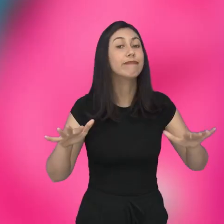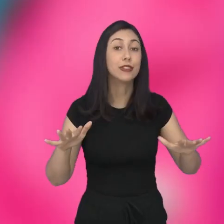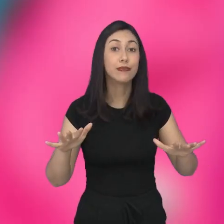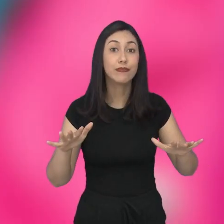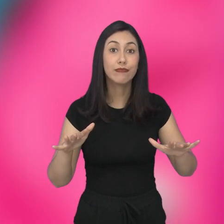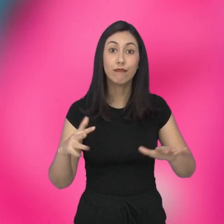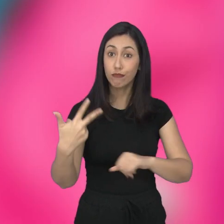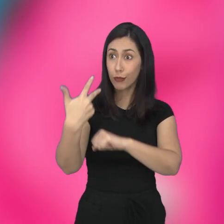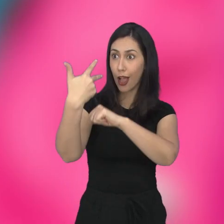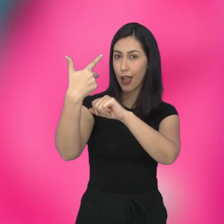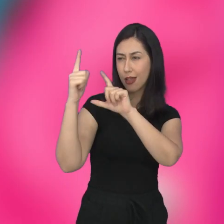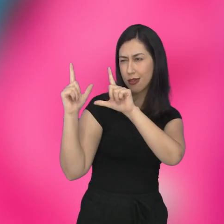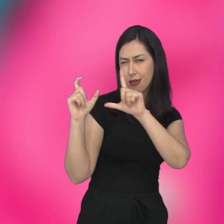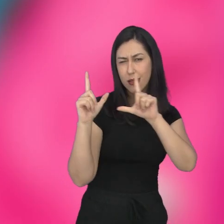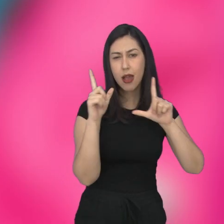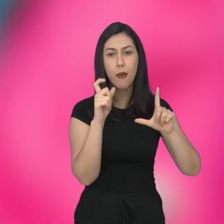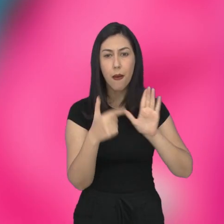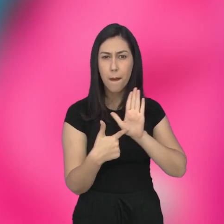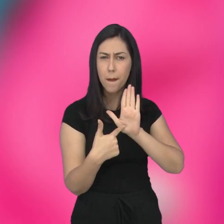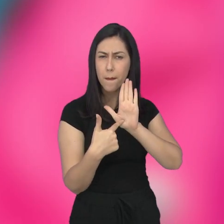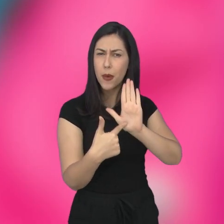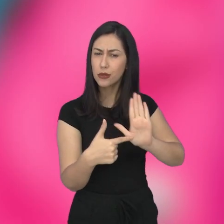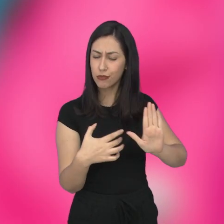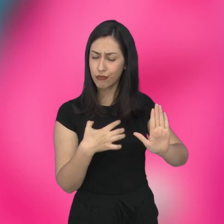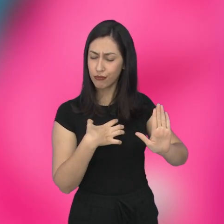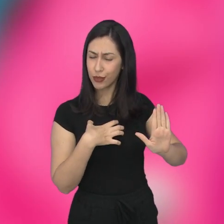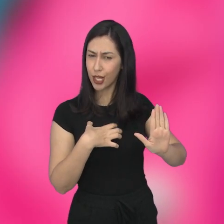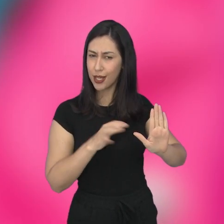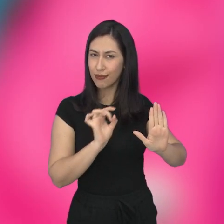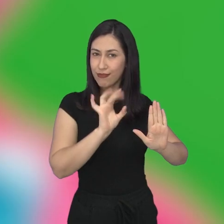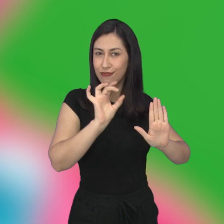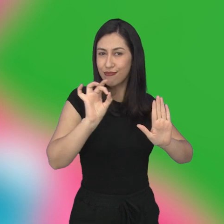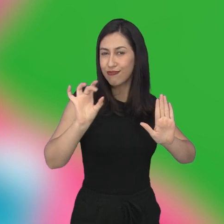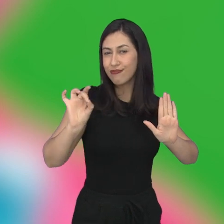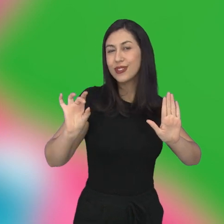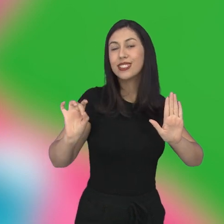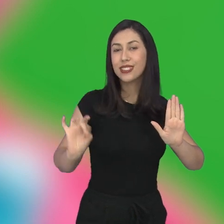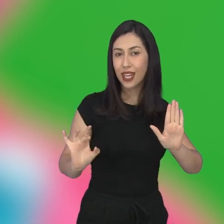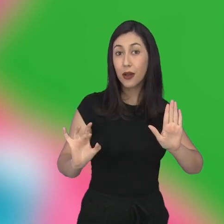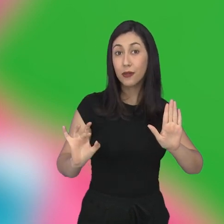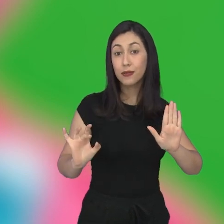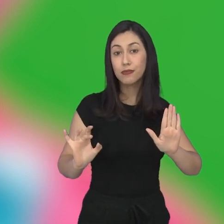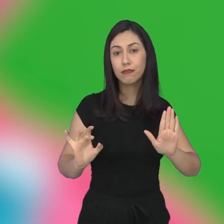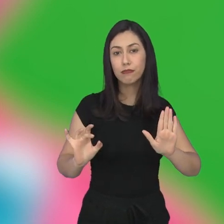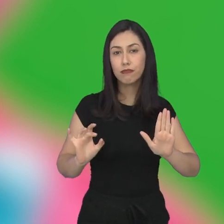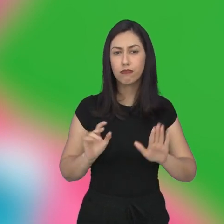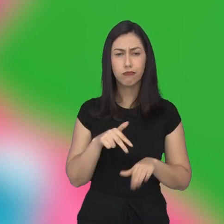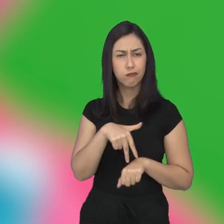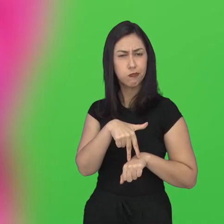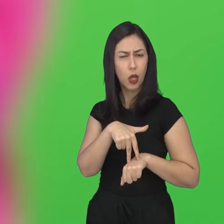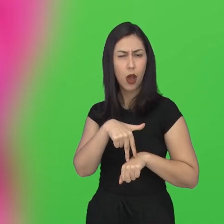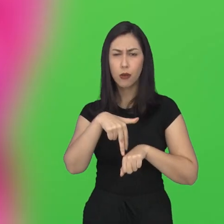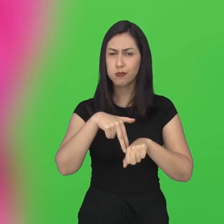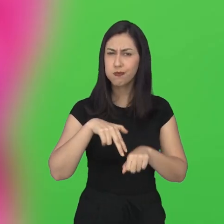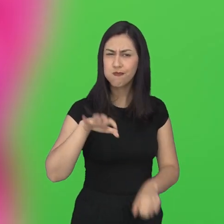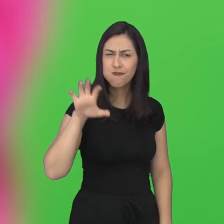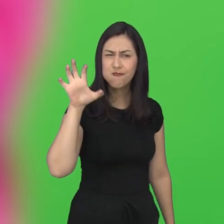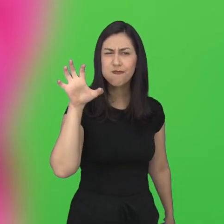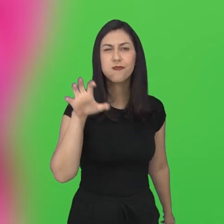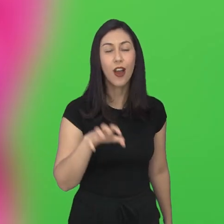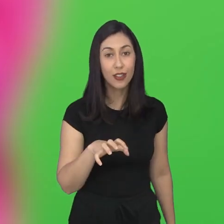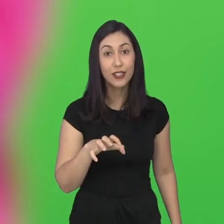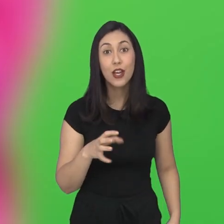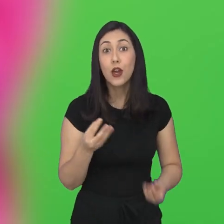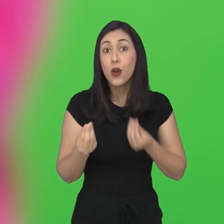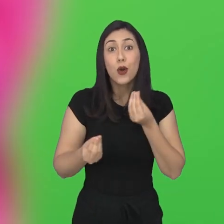conhecida. Diante da câmera, ele consegue aflorar particularidades que vão além da fantasia. Faz poses e mostra as